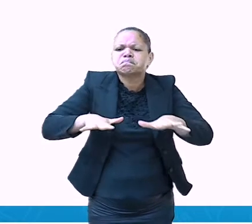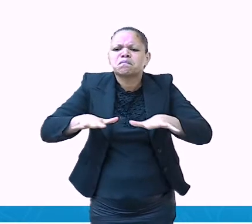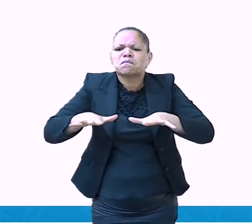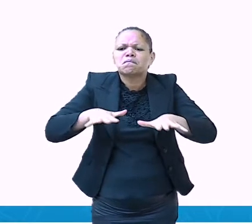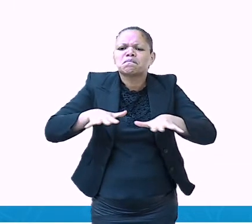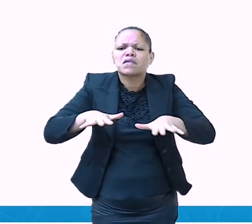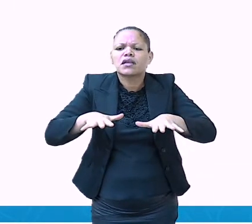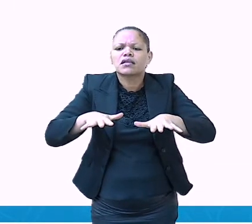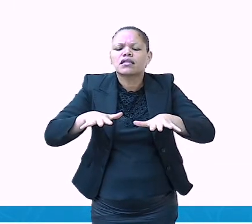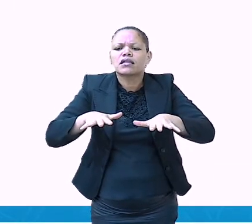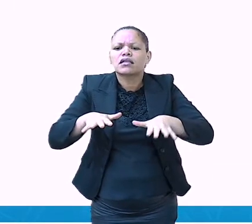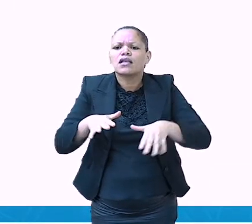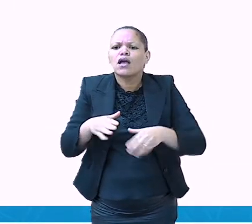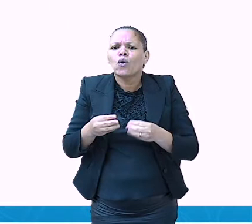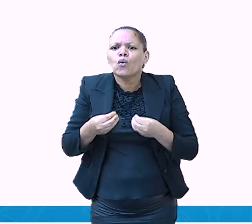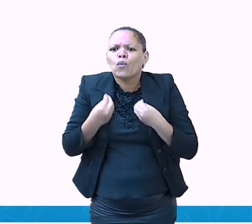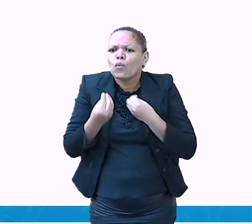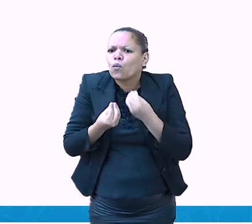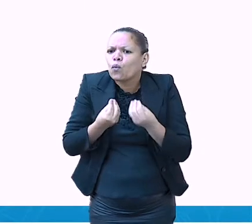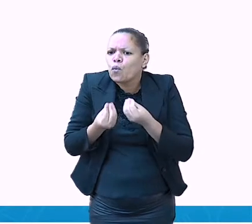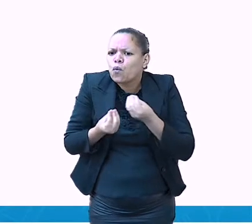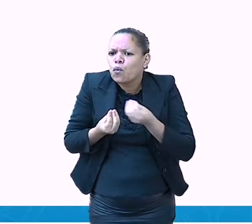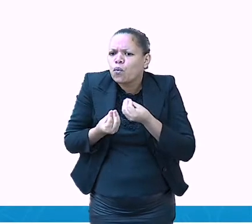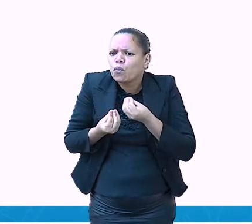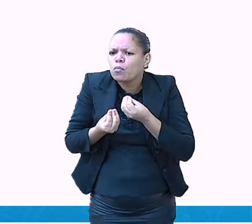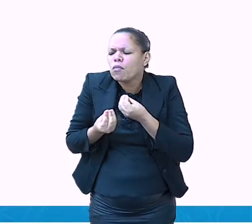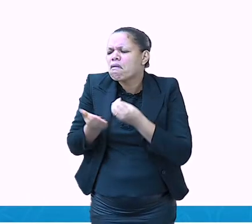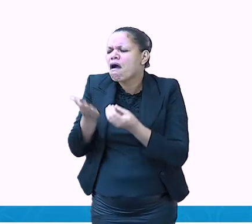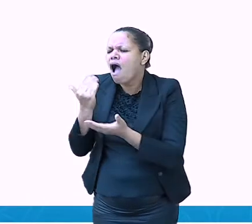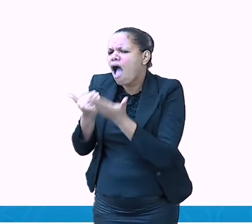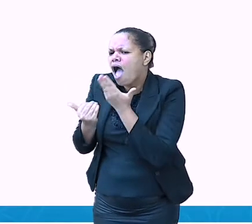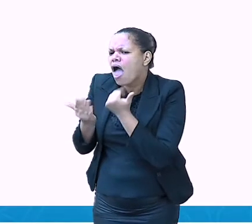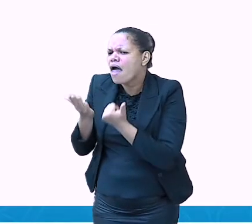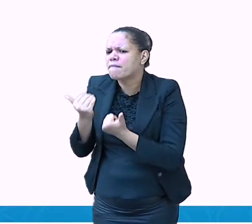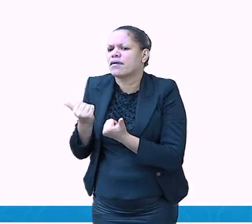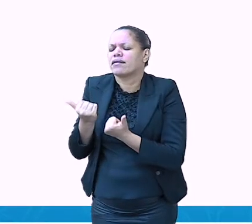alimenta? Ela se alimenta por uma